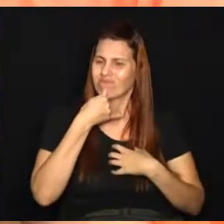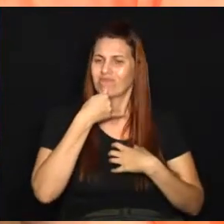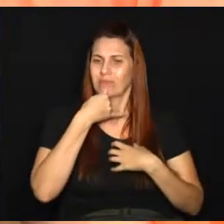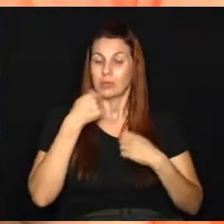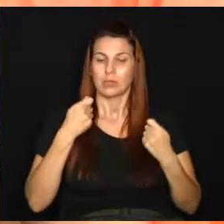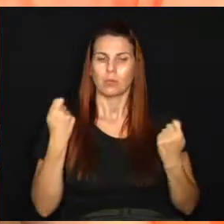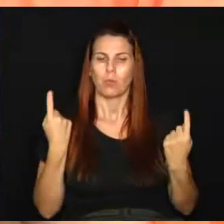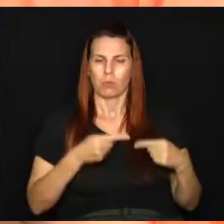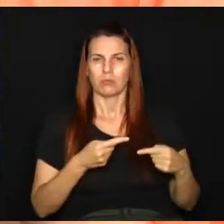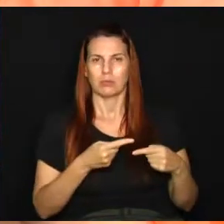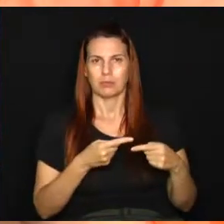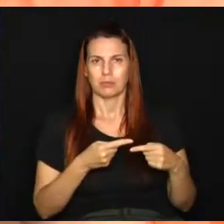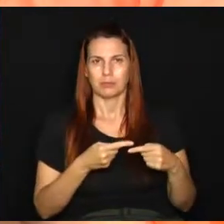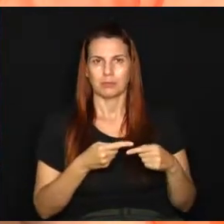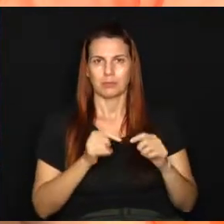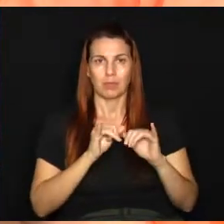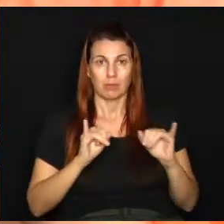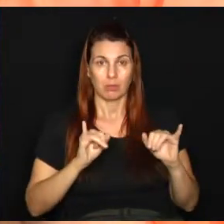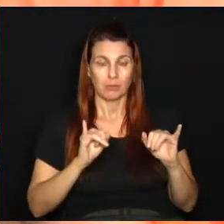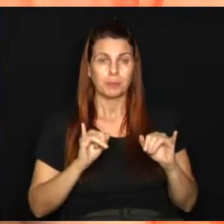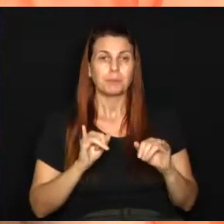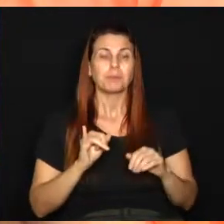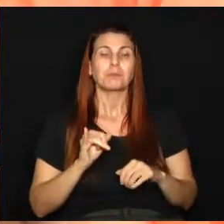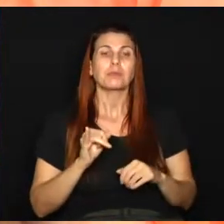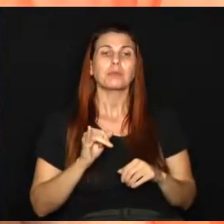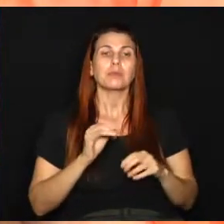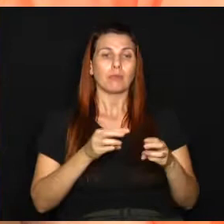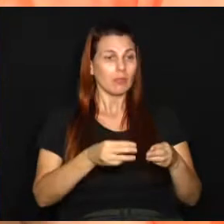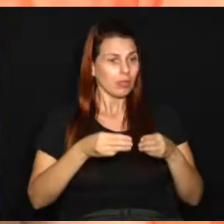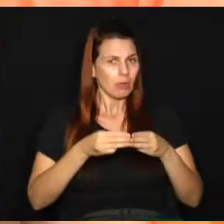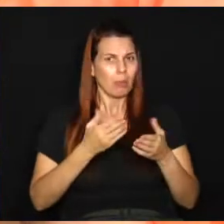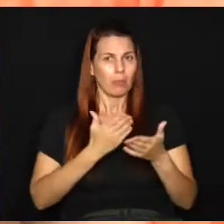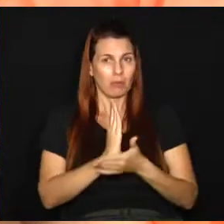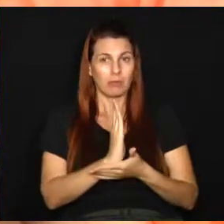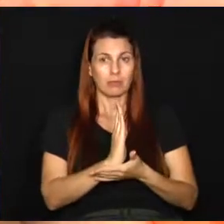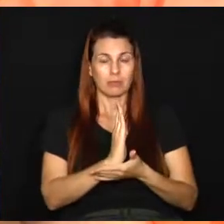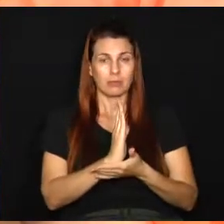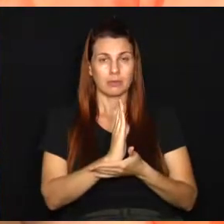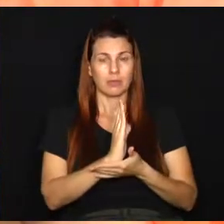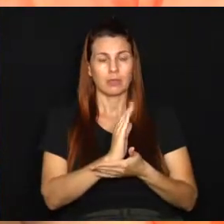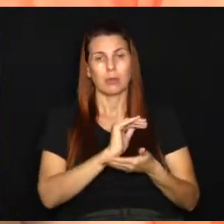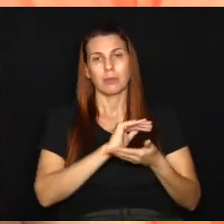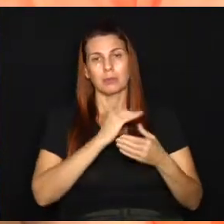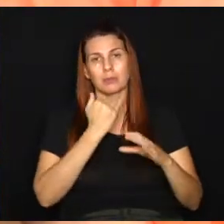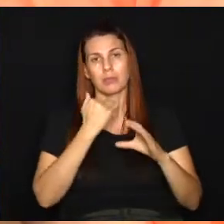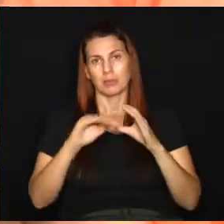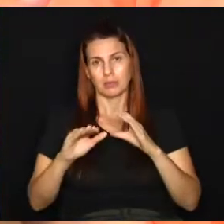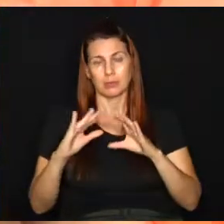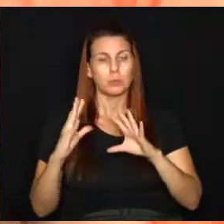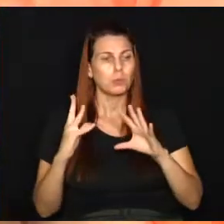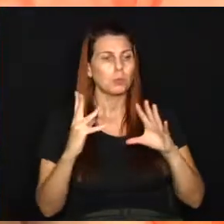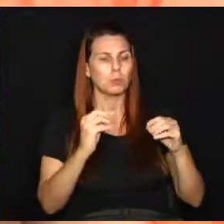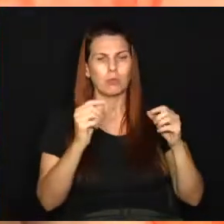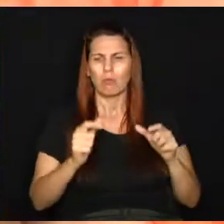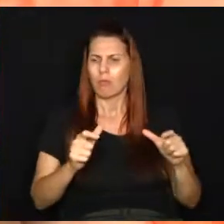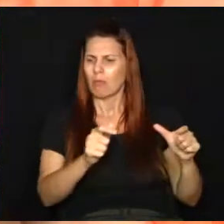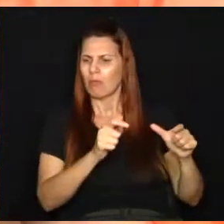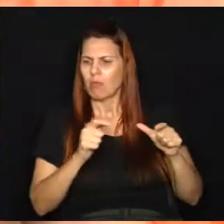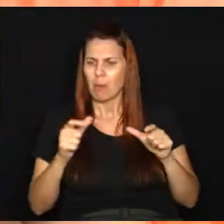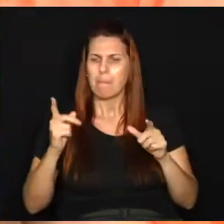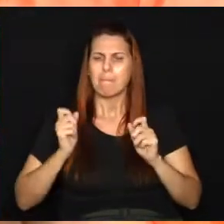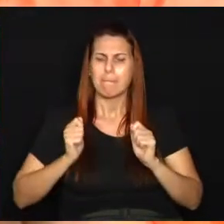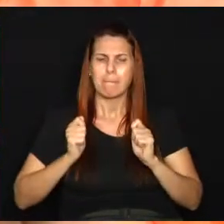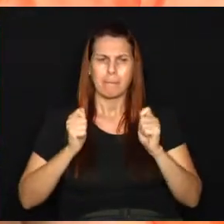combater. Então, deixar aqui registrado que essa moção foi aprovada, nós vamos encaminhar, e todos os lugares que a gente puder